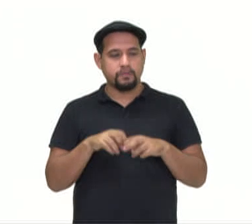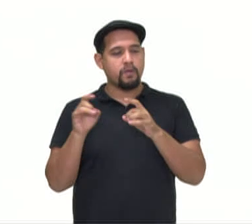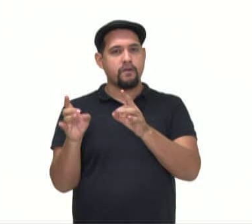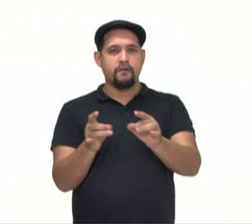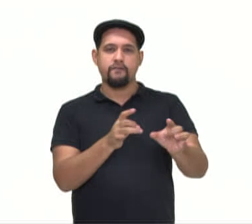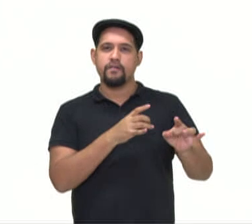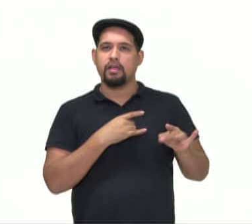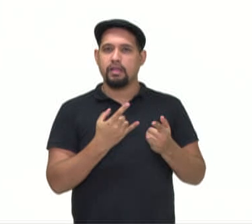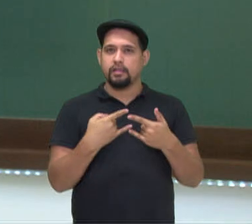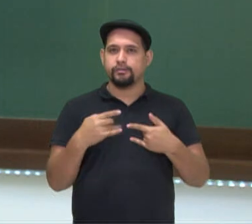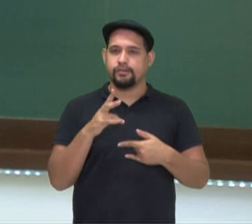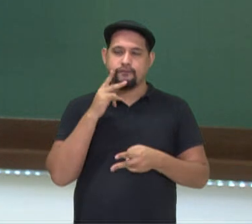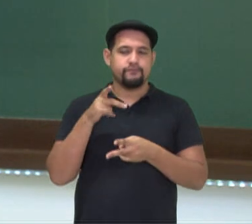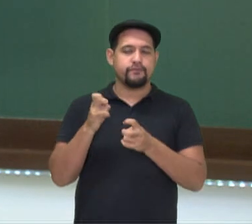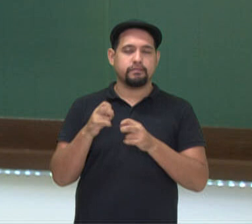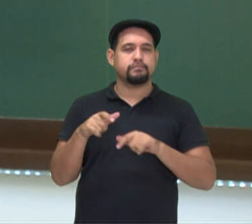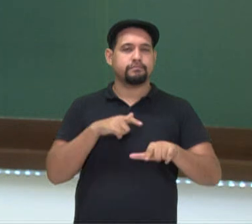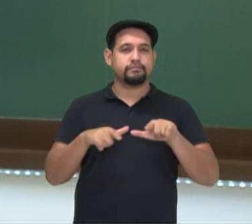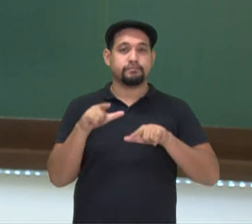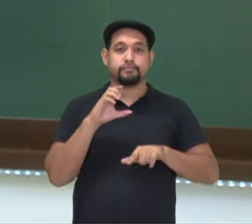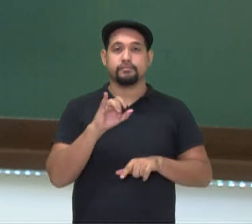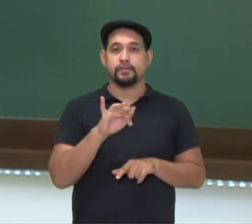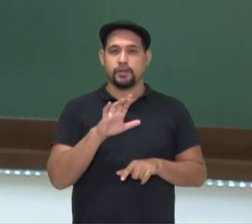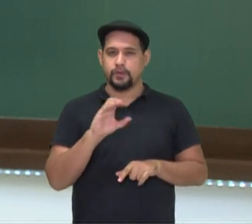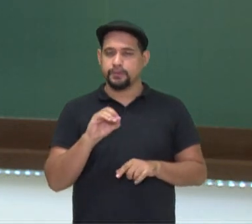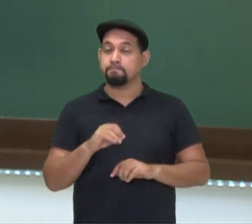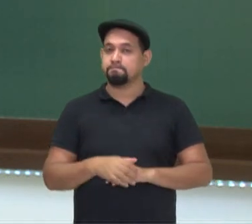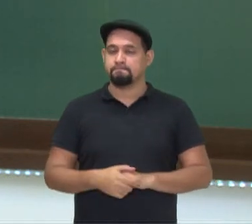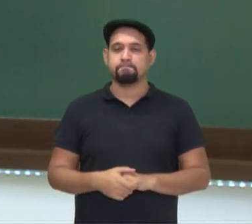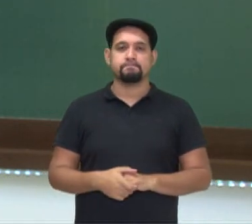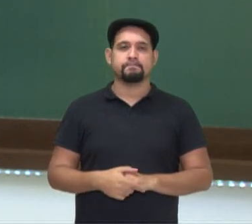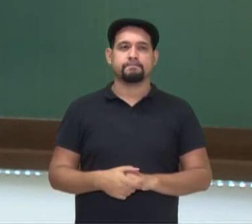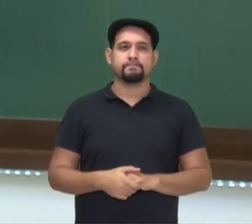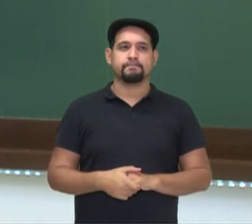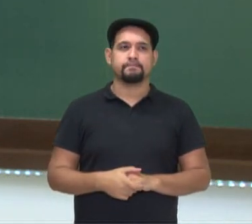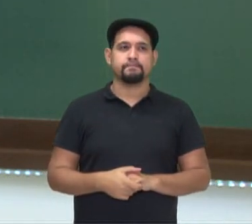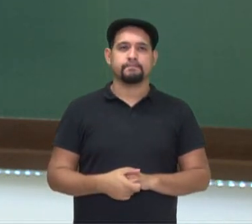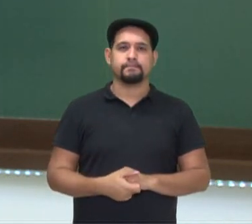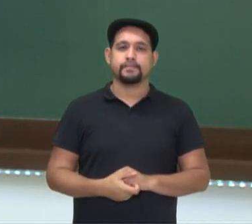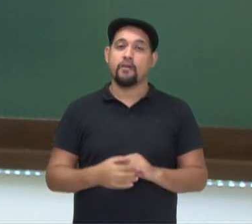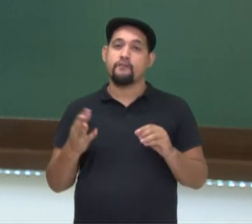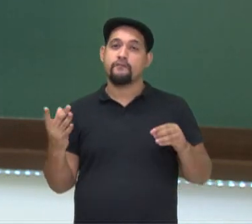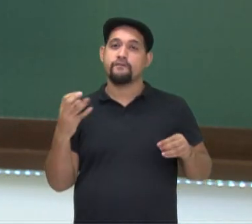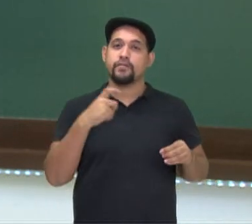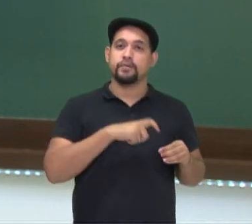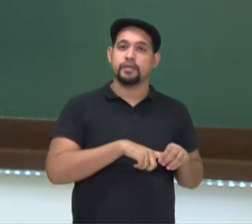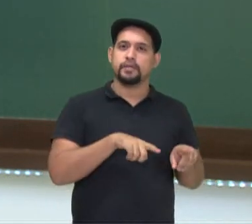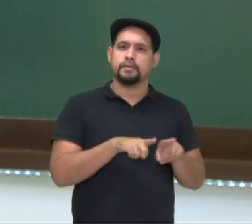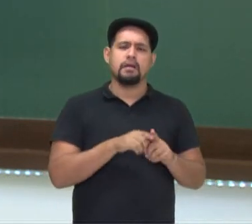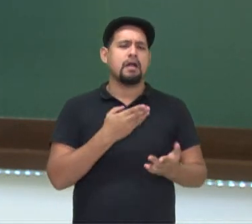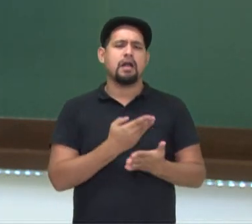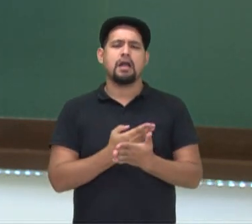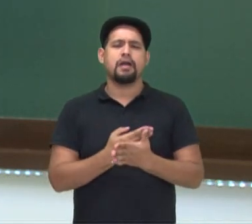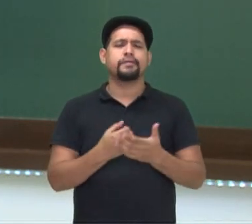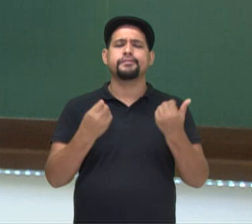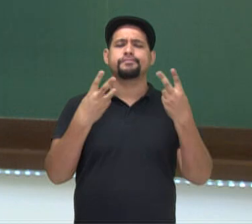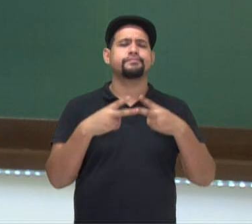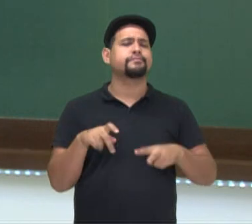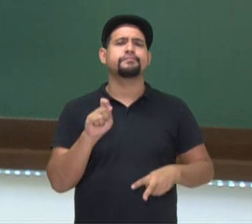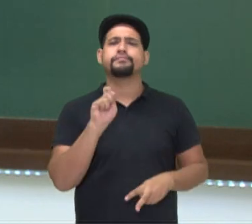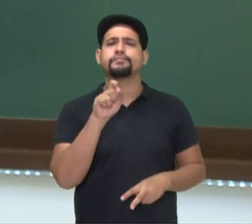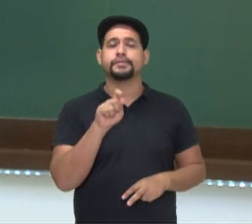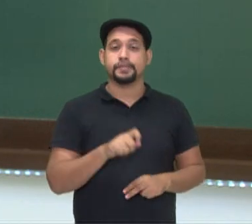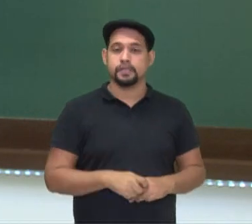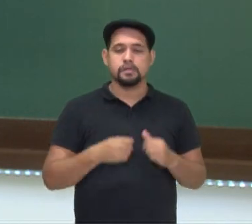os ingressos, como a gente viu ali na obra O Circo. Então, retomando, né, nessa aula, o que nós falamos?